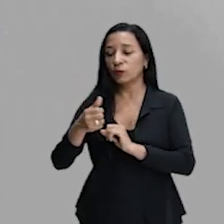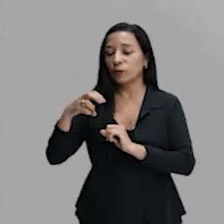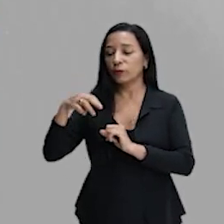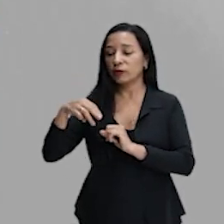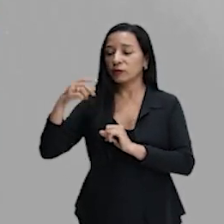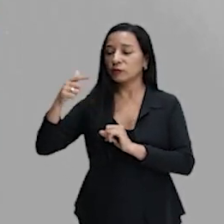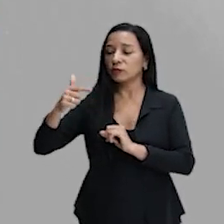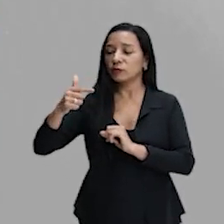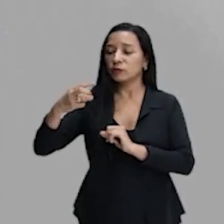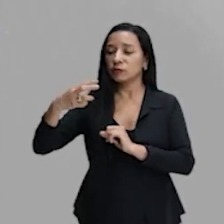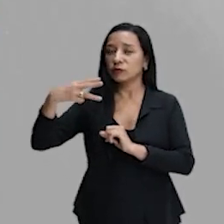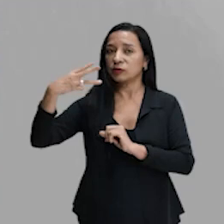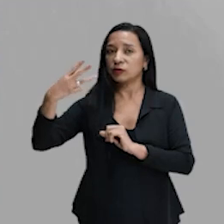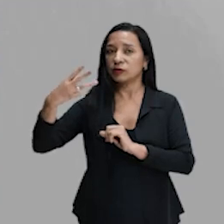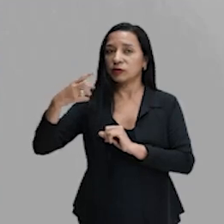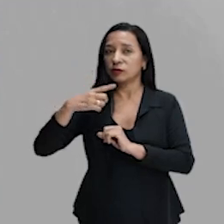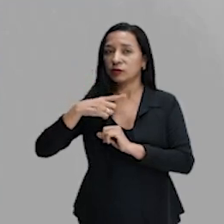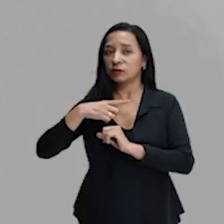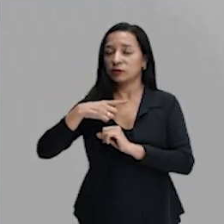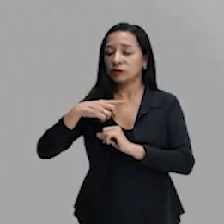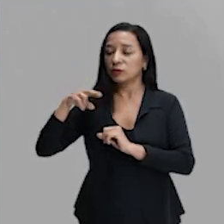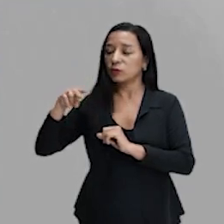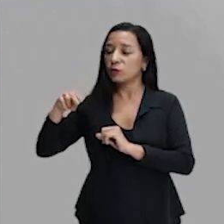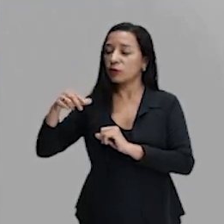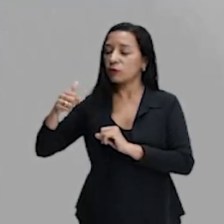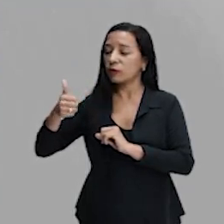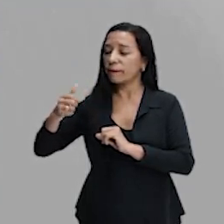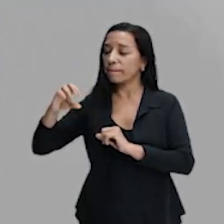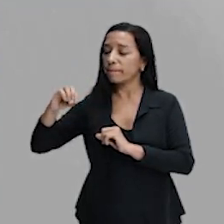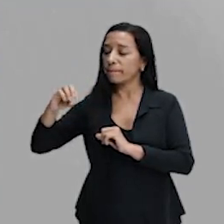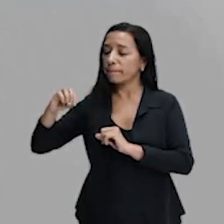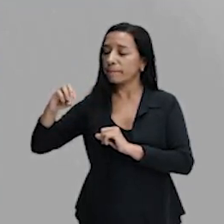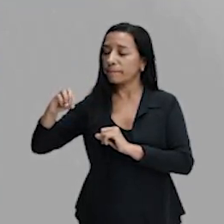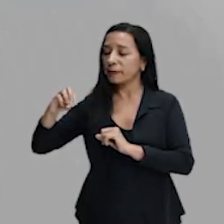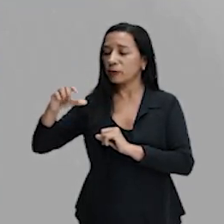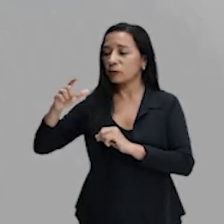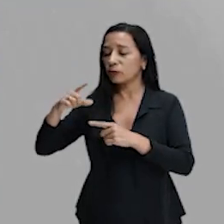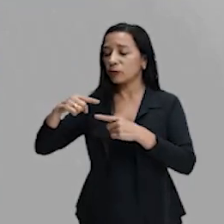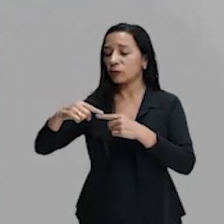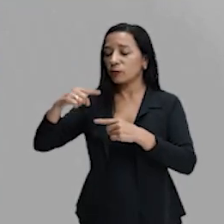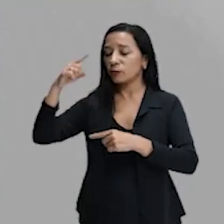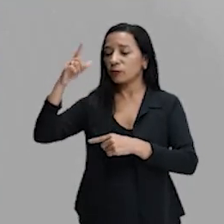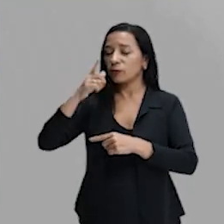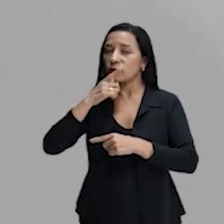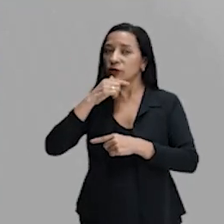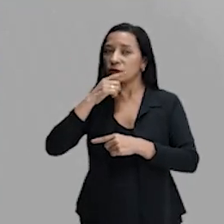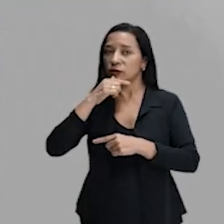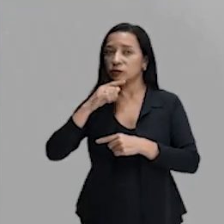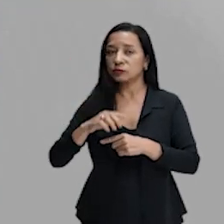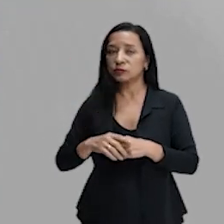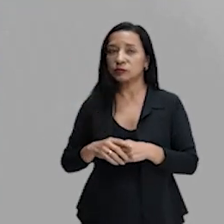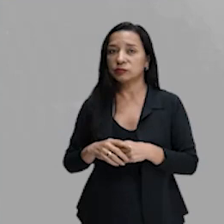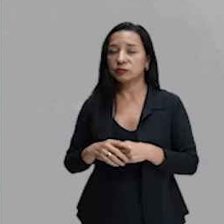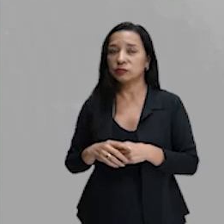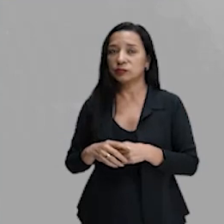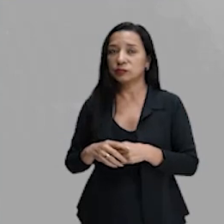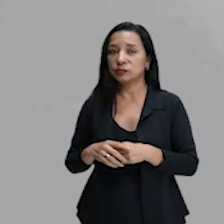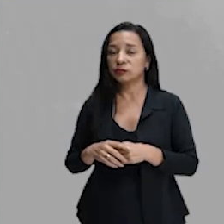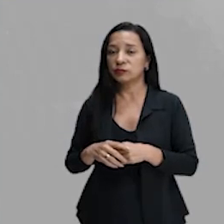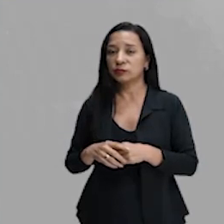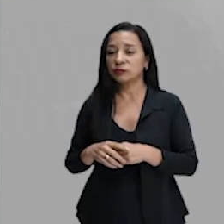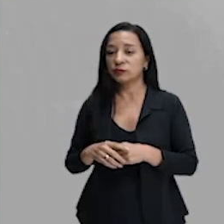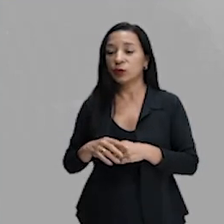de comportar 1000 L tá muita atenção nessa relação vez outra que que questão do Enem que a gente precisa